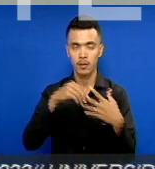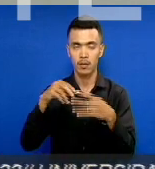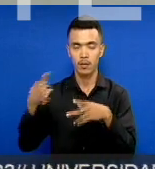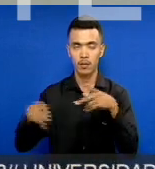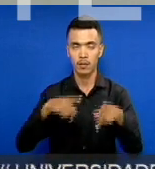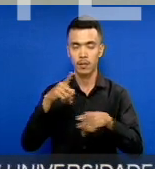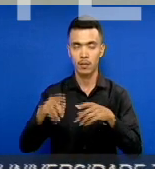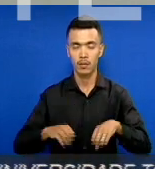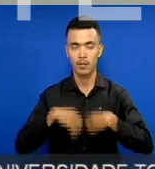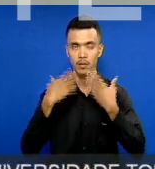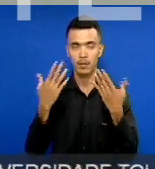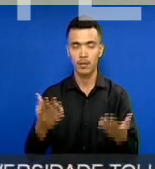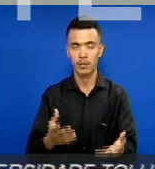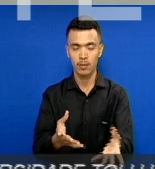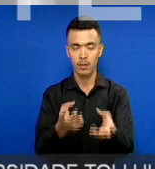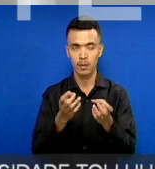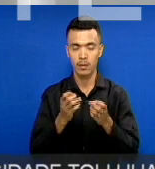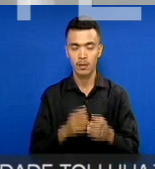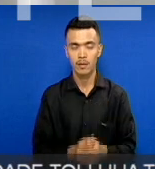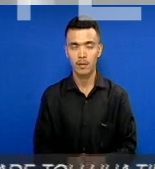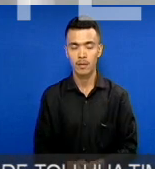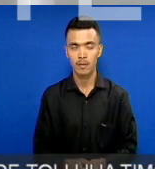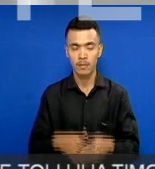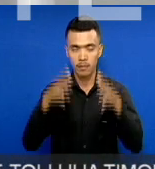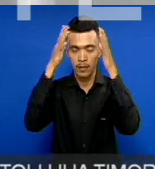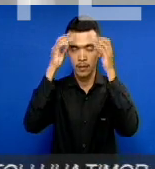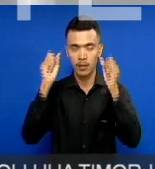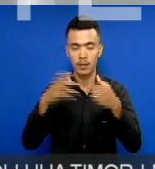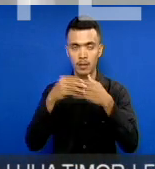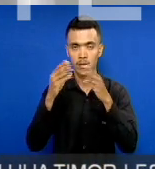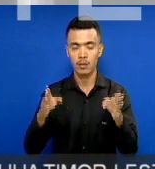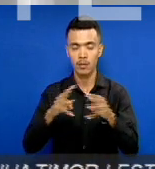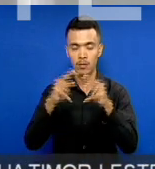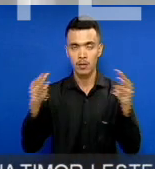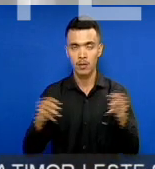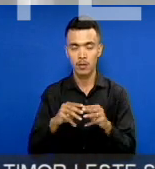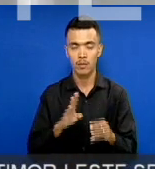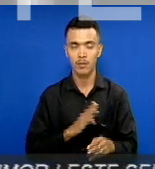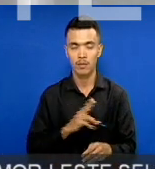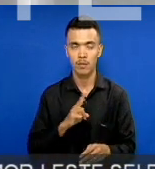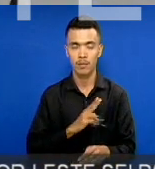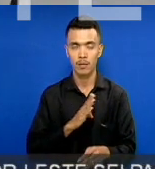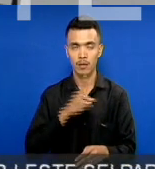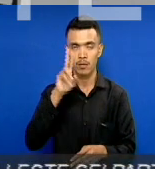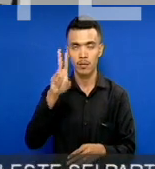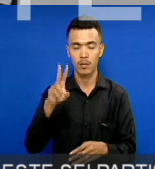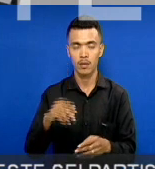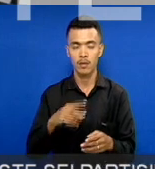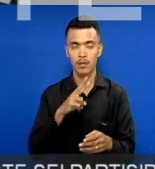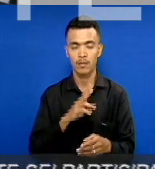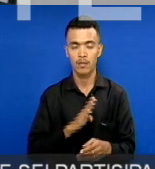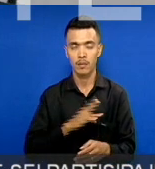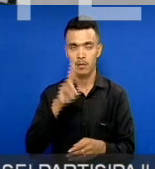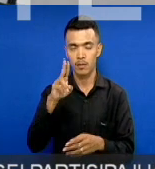a vontade de participar da eleição. Presidente e autoridade município Baucau, Veneranda Lemos, agradece a CNE, também